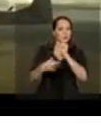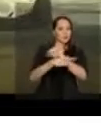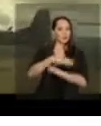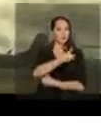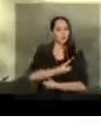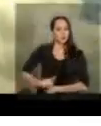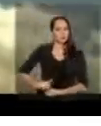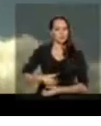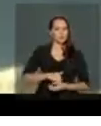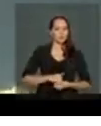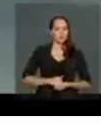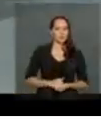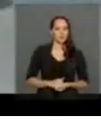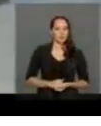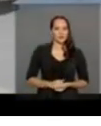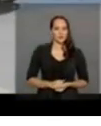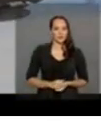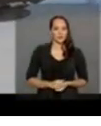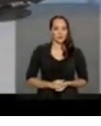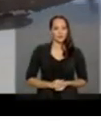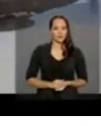pública.